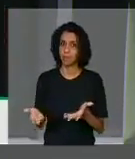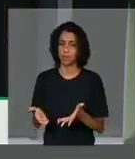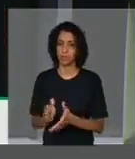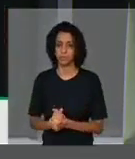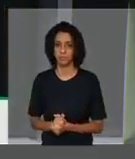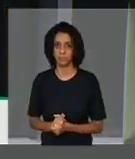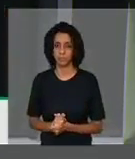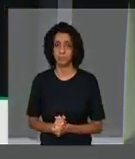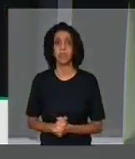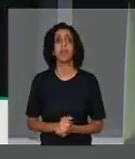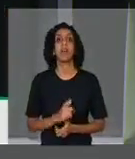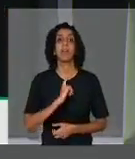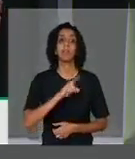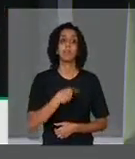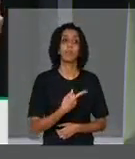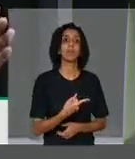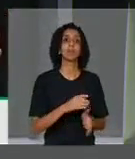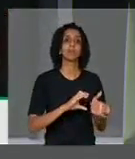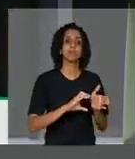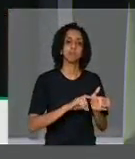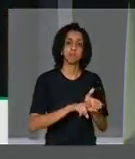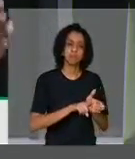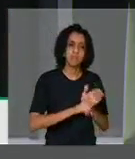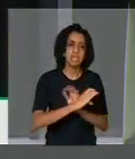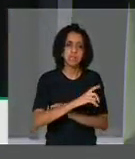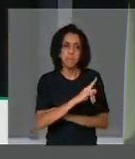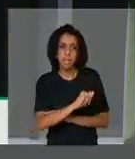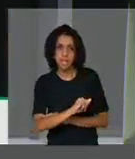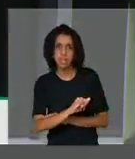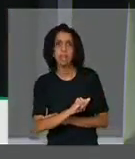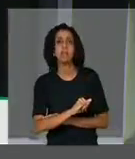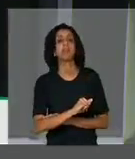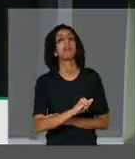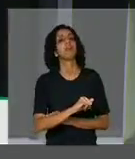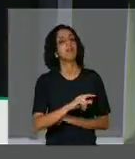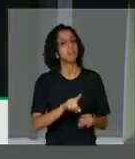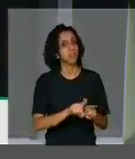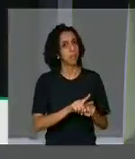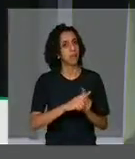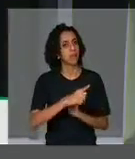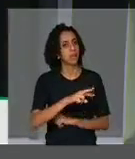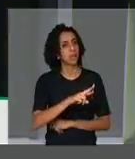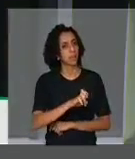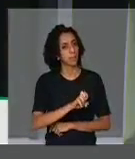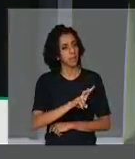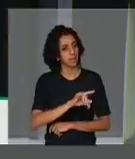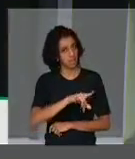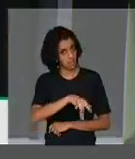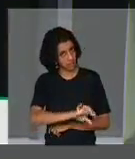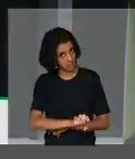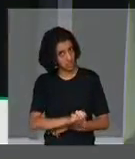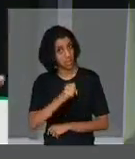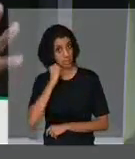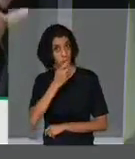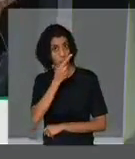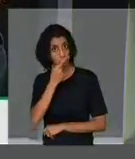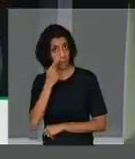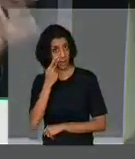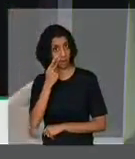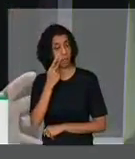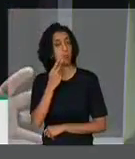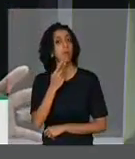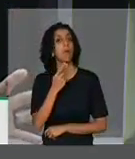CPI da Previdência, realizada no Senado, sobre a presidência do senador Paulo Paim,